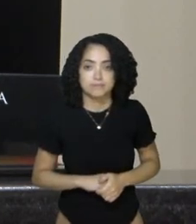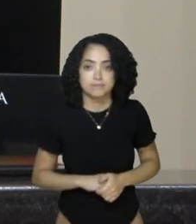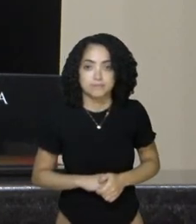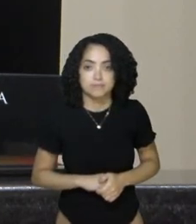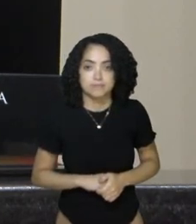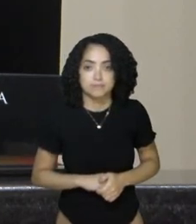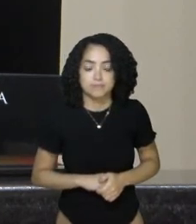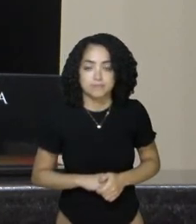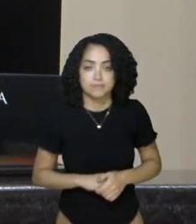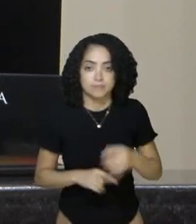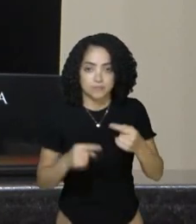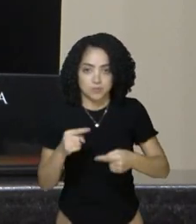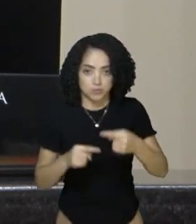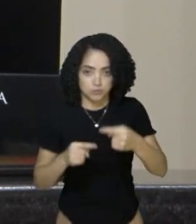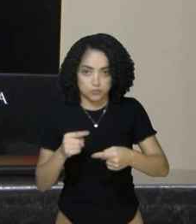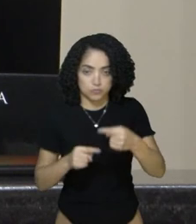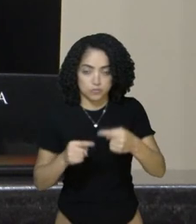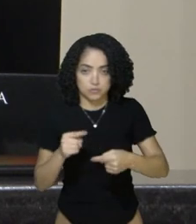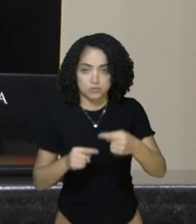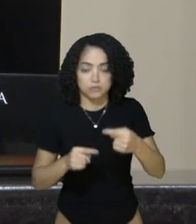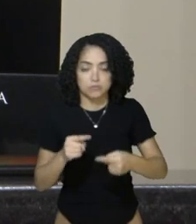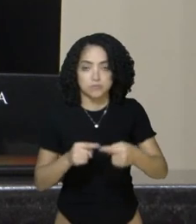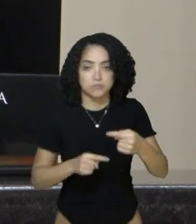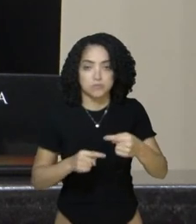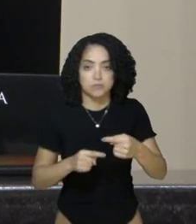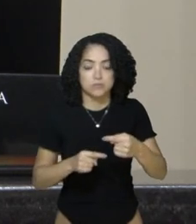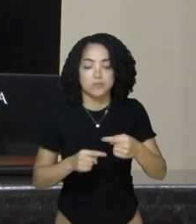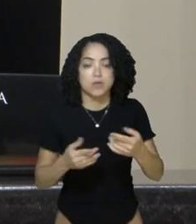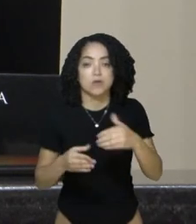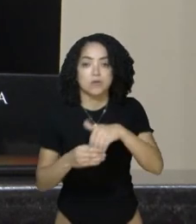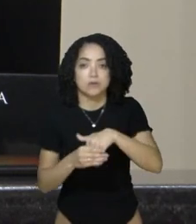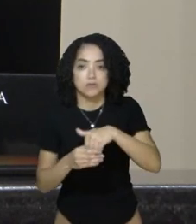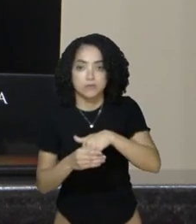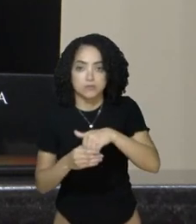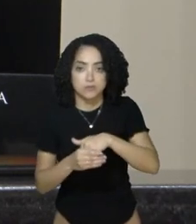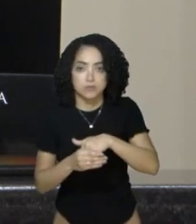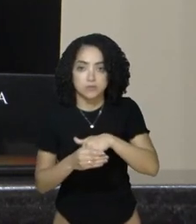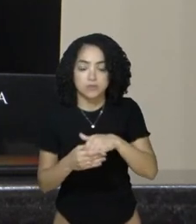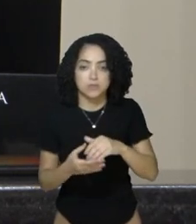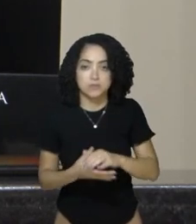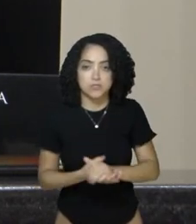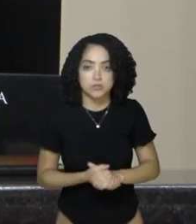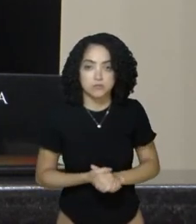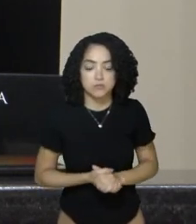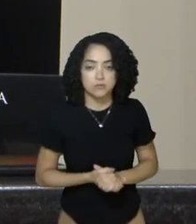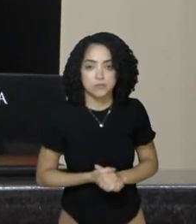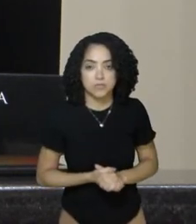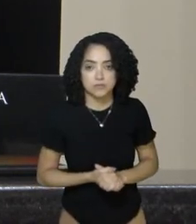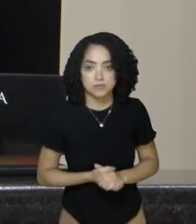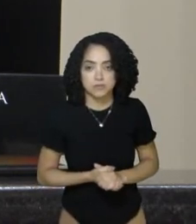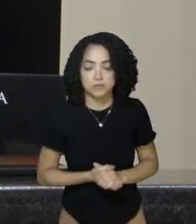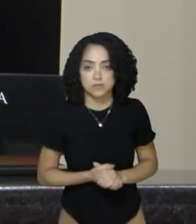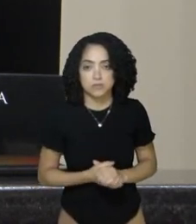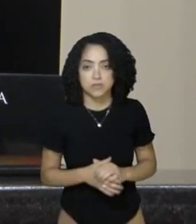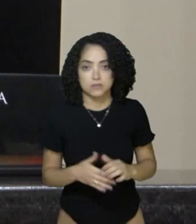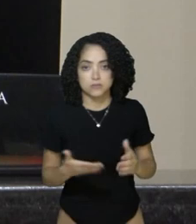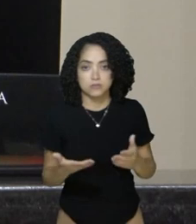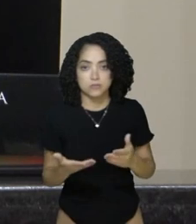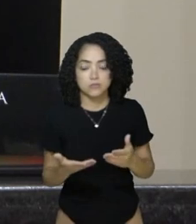Em discussão, não havendo quem queira discutir, em votação, solicito a abertura do painel, senhores